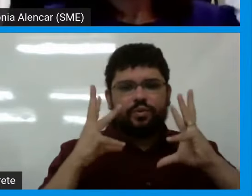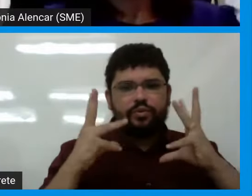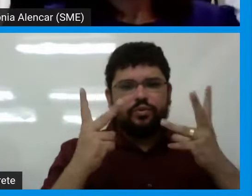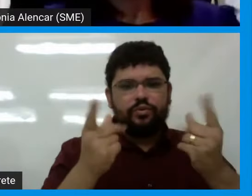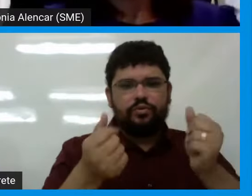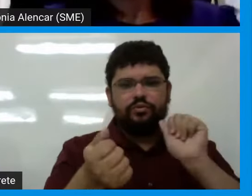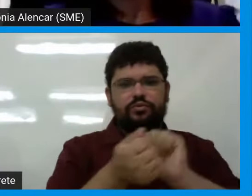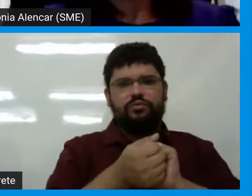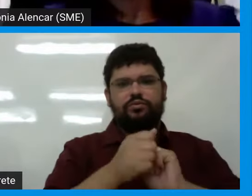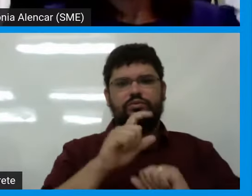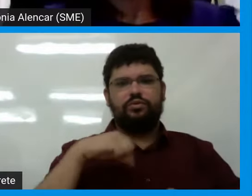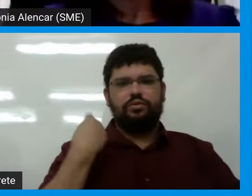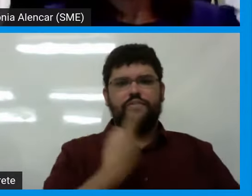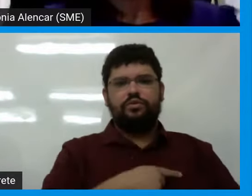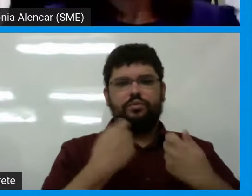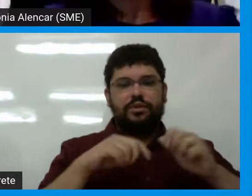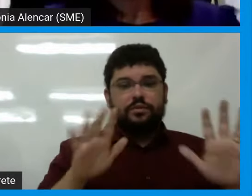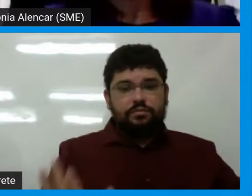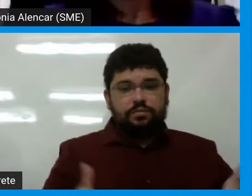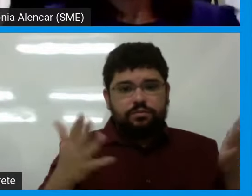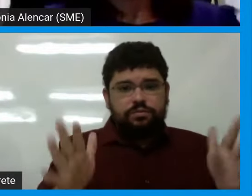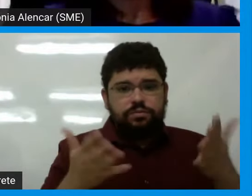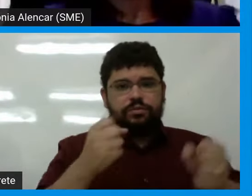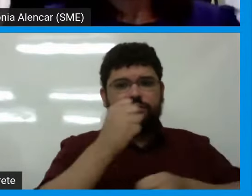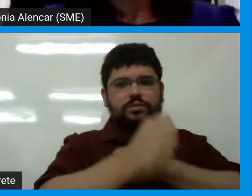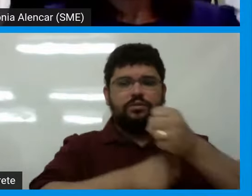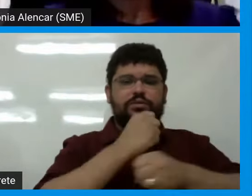possamos ter êxito neste ano de 2020,